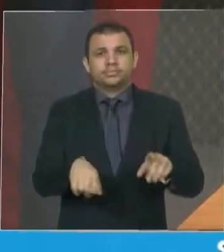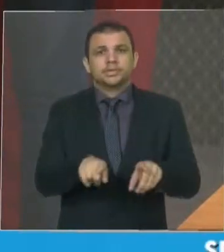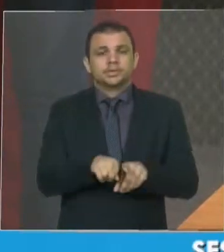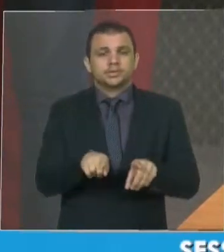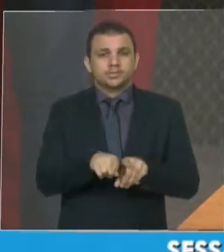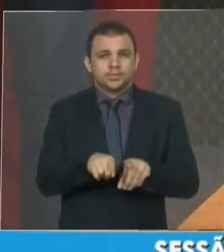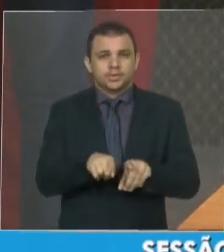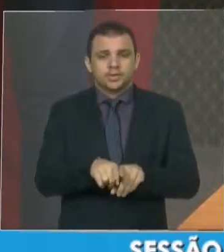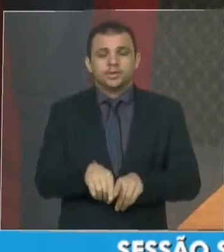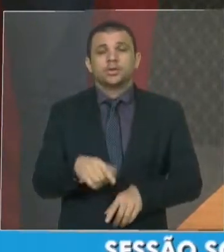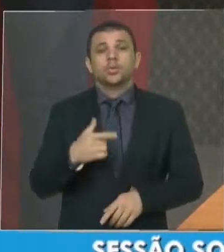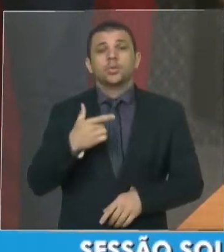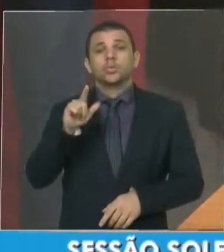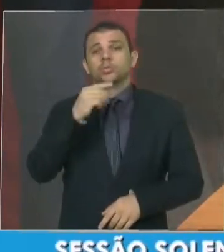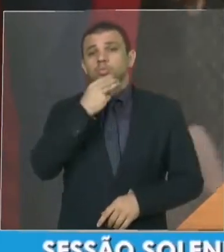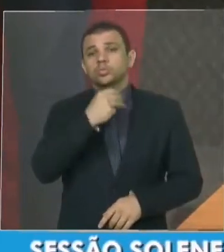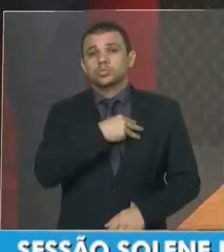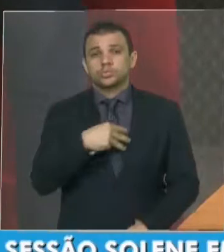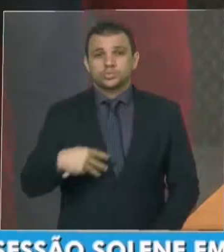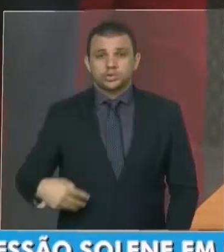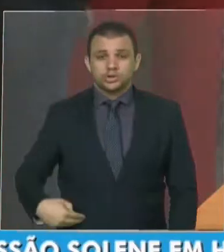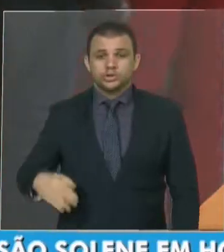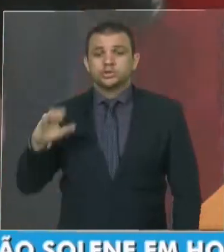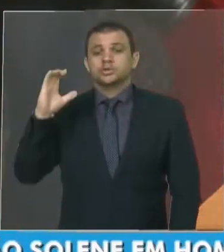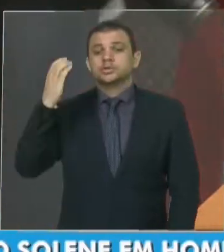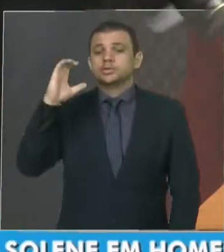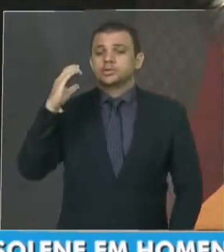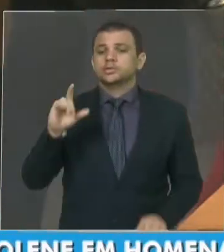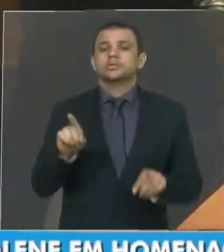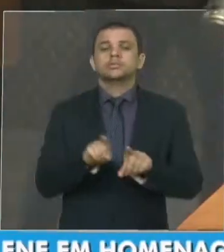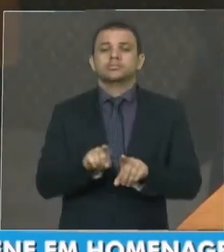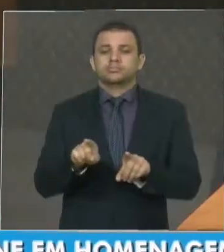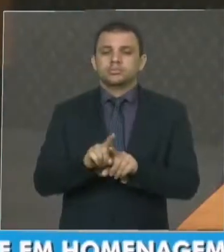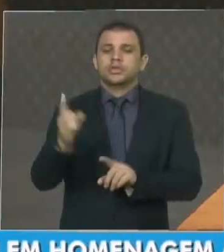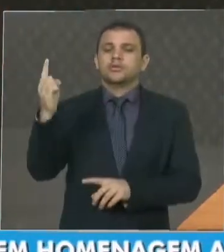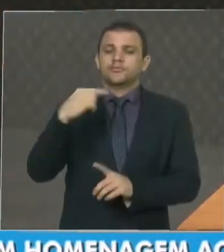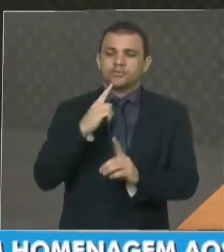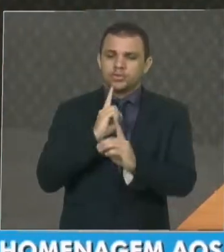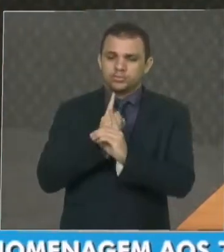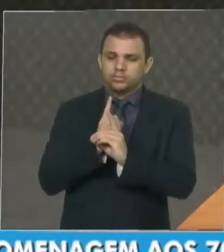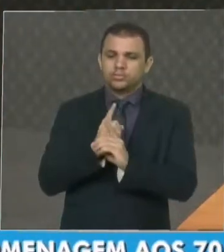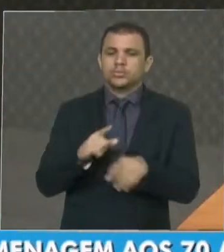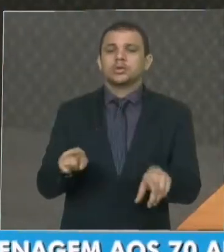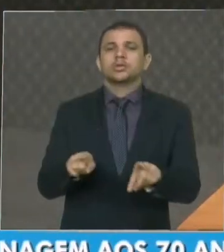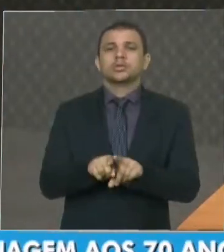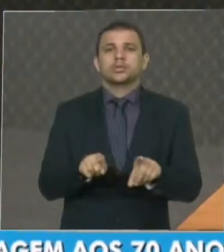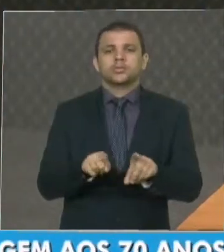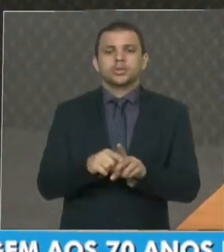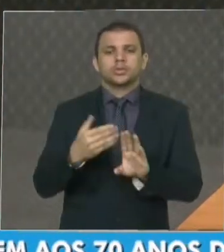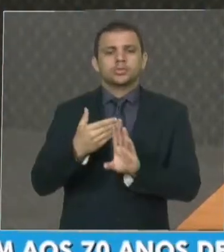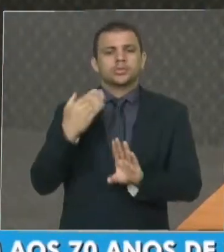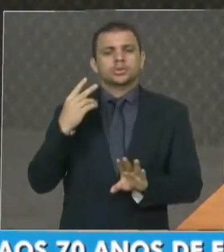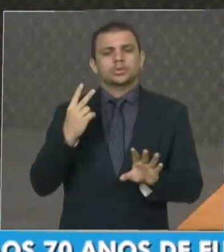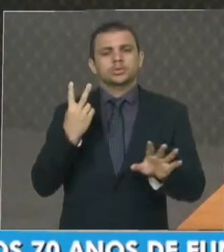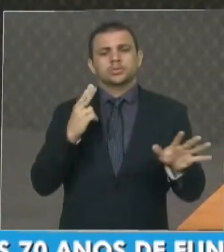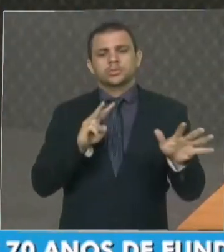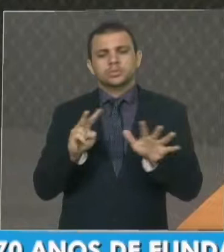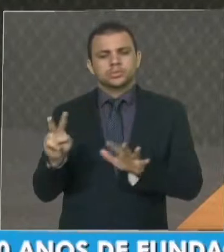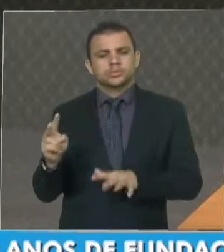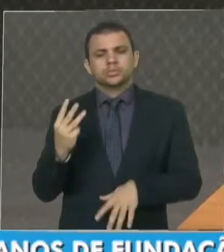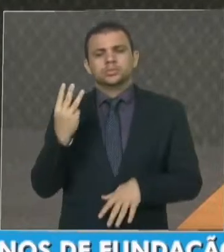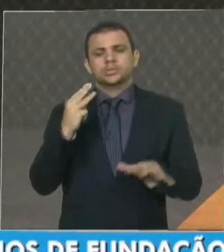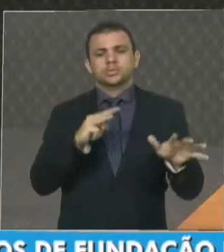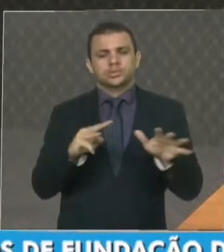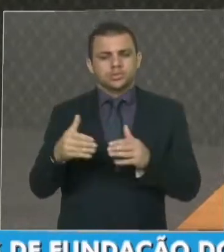Ciência, Ofir Okunis, foi aqui encontrar. Acho que há 2 semanas ou 3 da em frente,